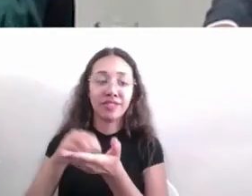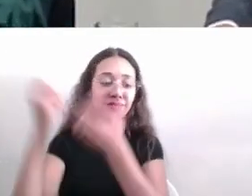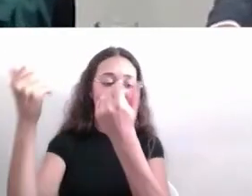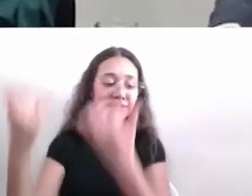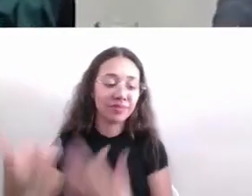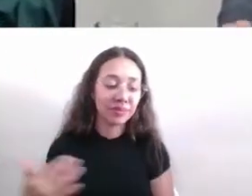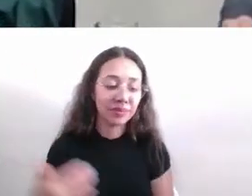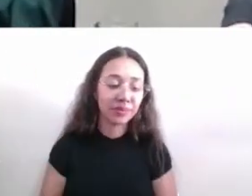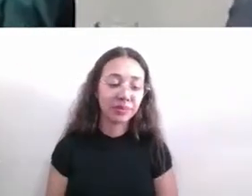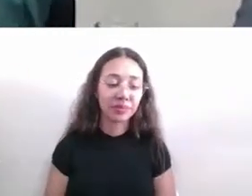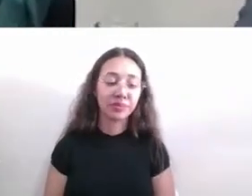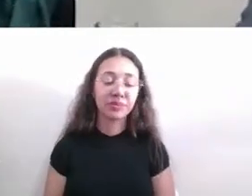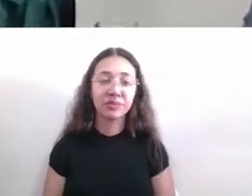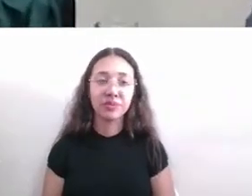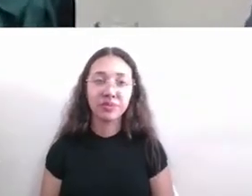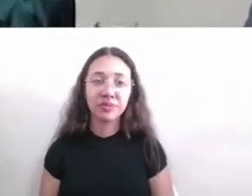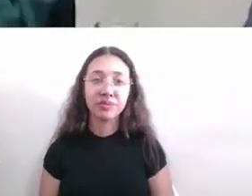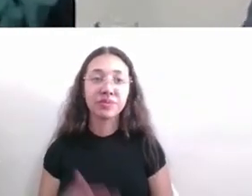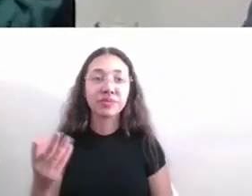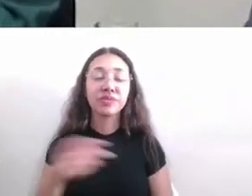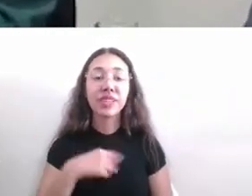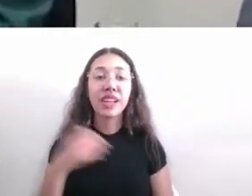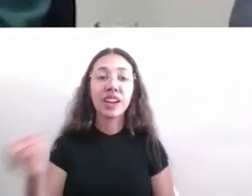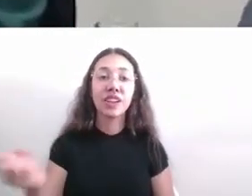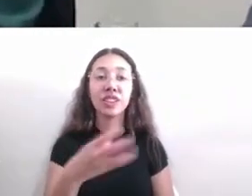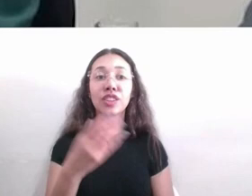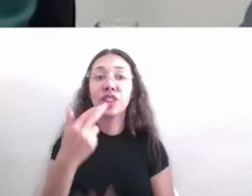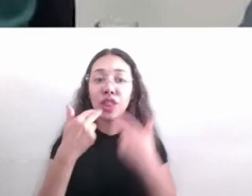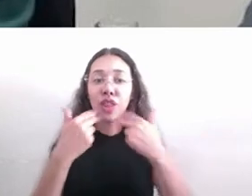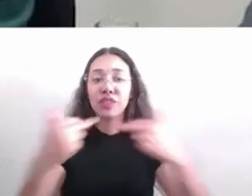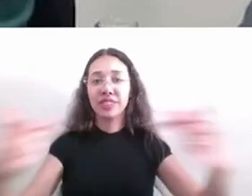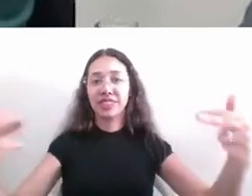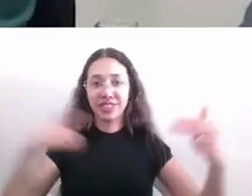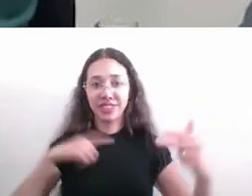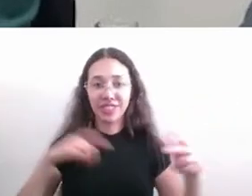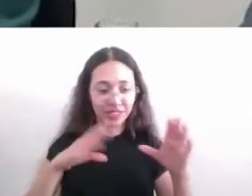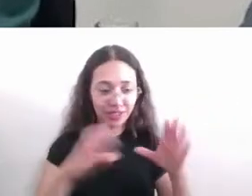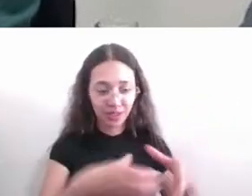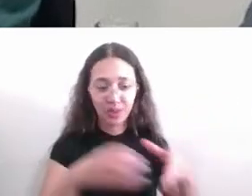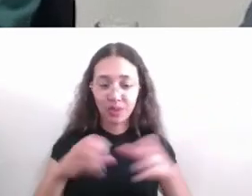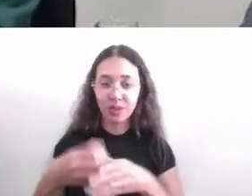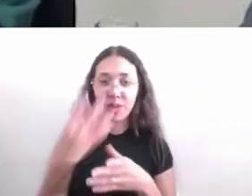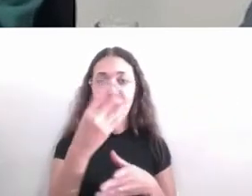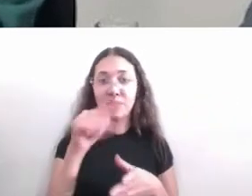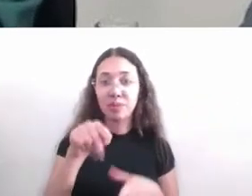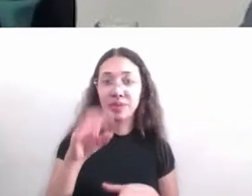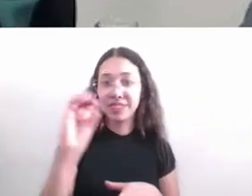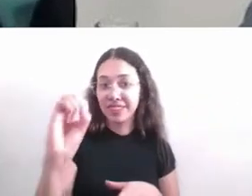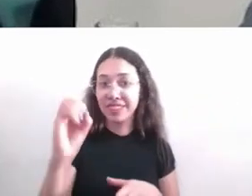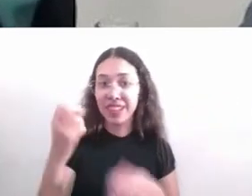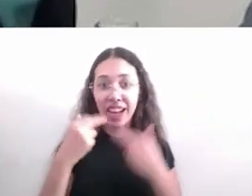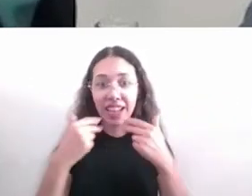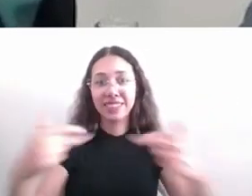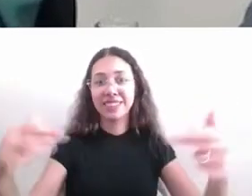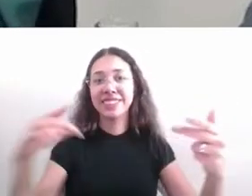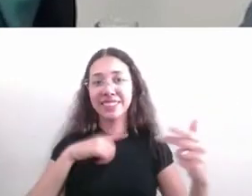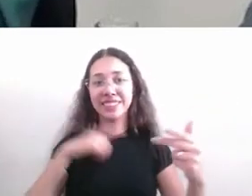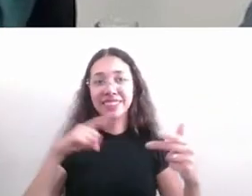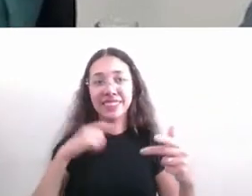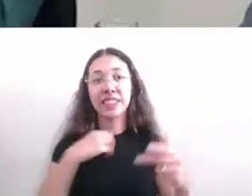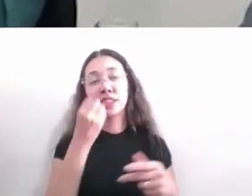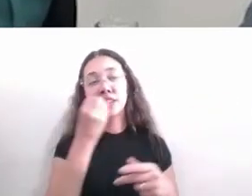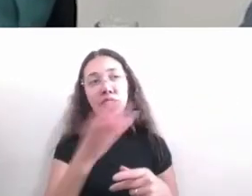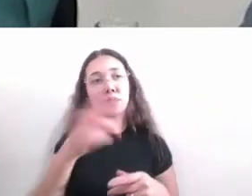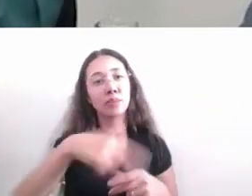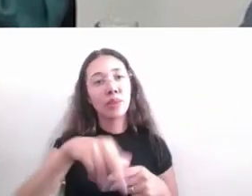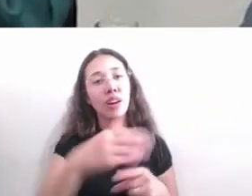assim é uma novidade tamanha, né? Os núcleos 4.0 que nos fazem pensar aqui